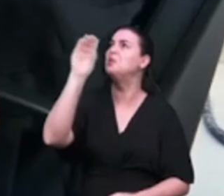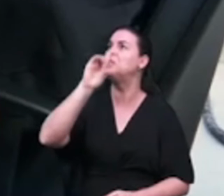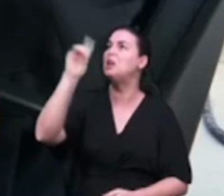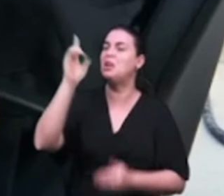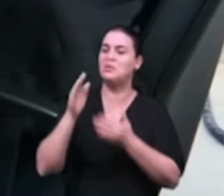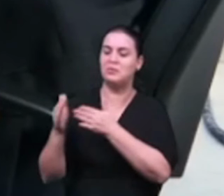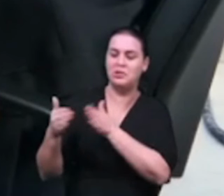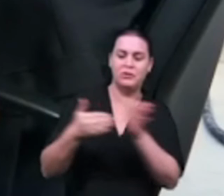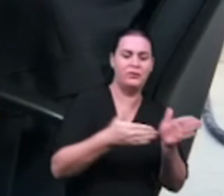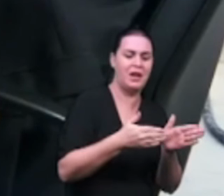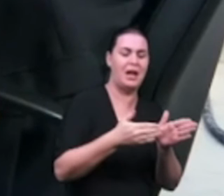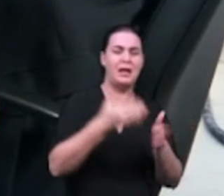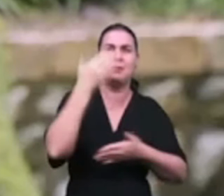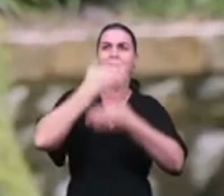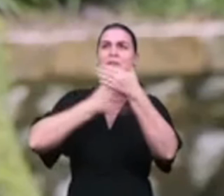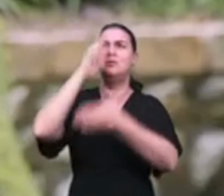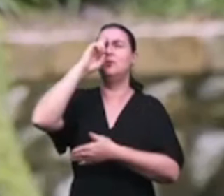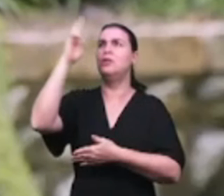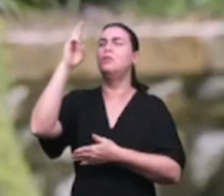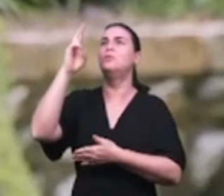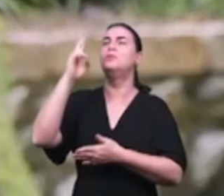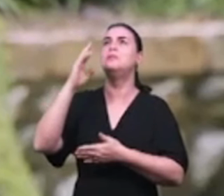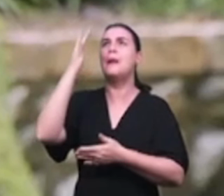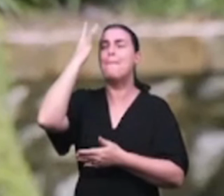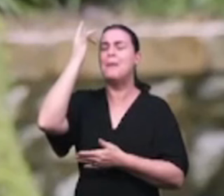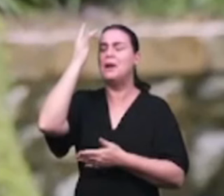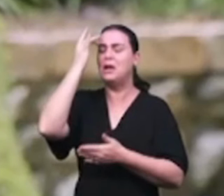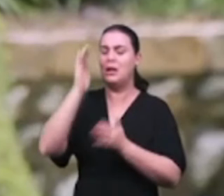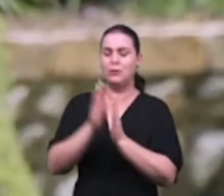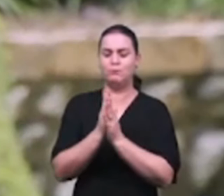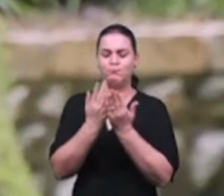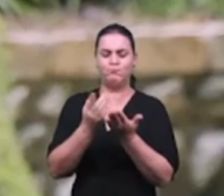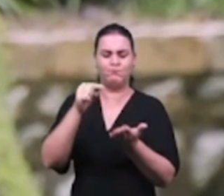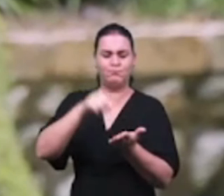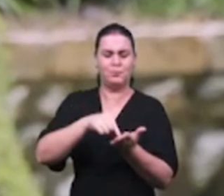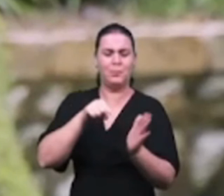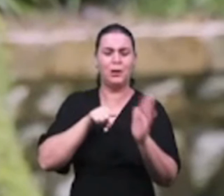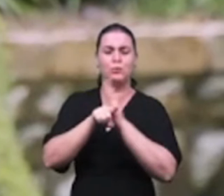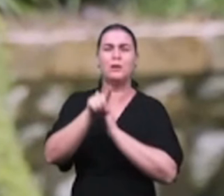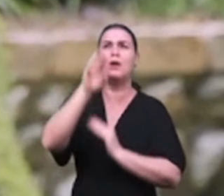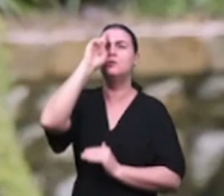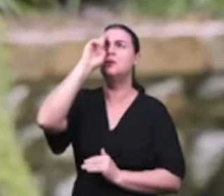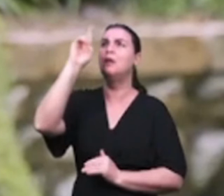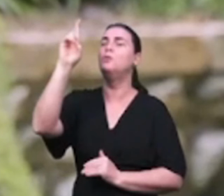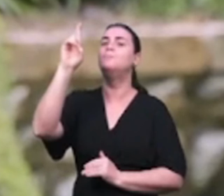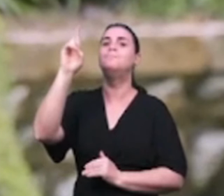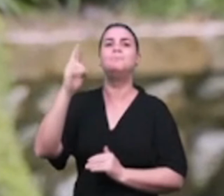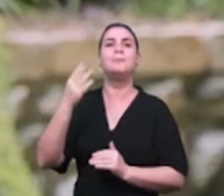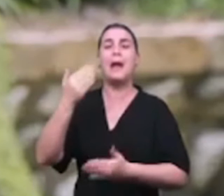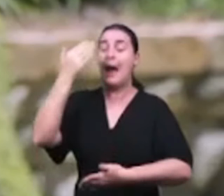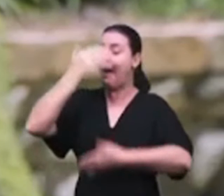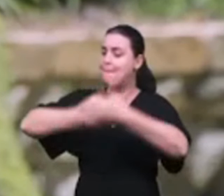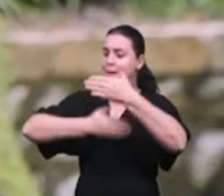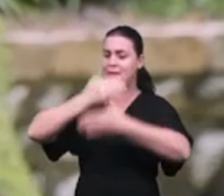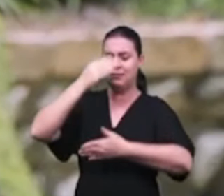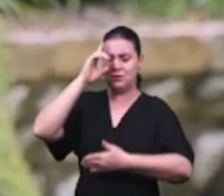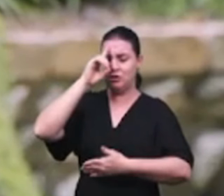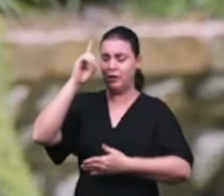desvio, se amanhã nós passarmos a não mais consultar o Senhor, a presença do Senhor, ela não está fixa